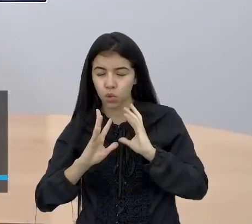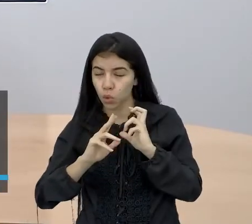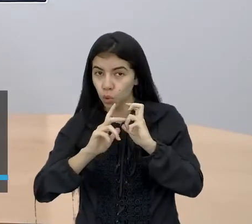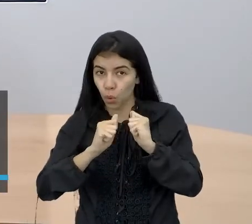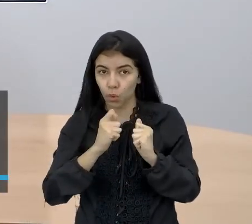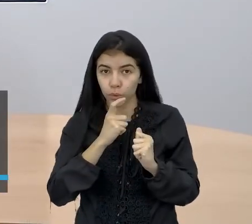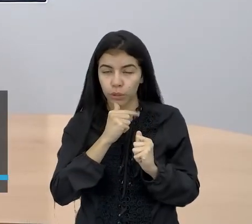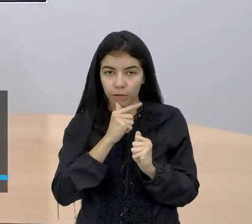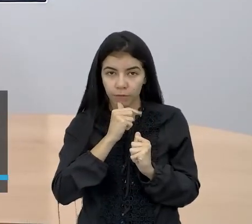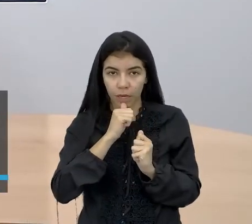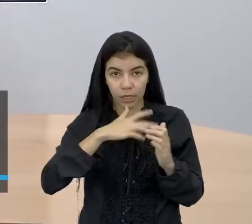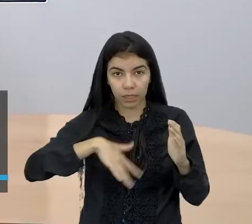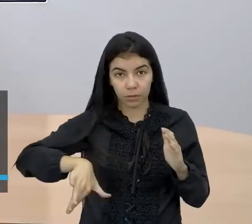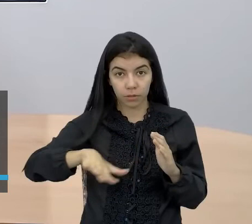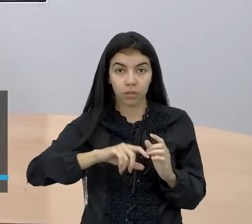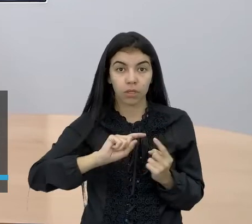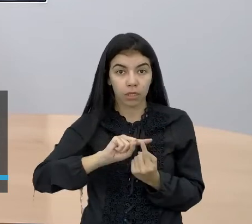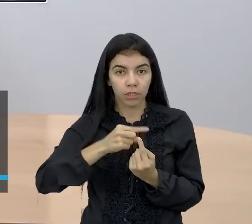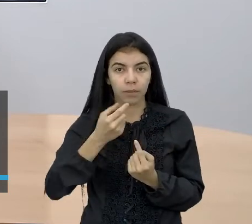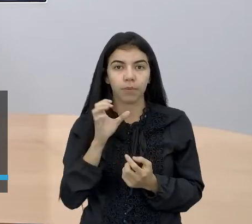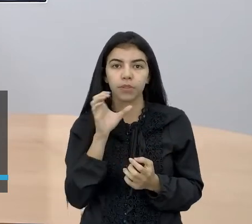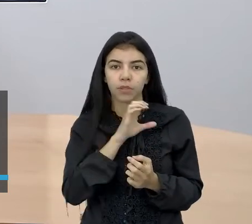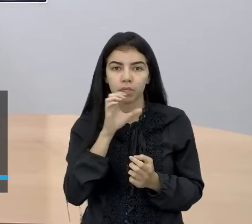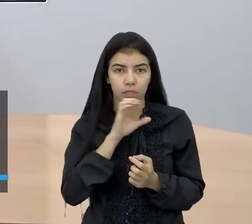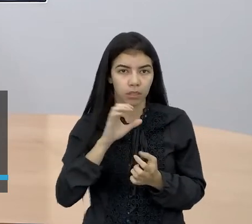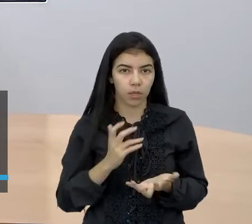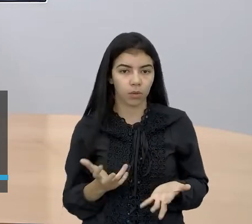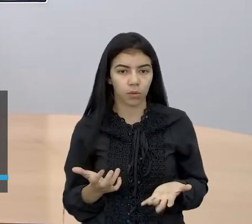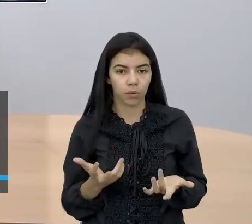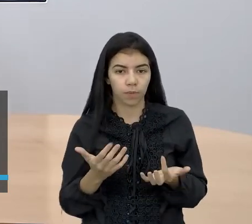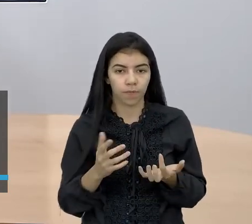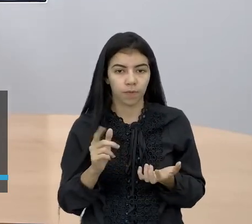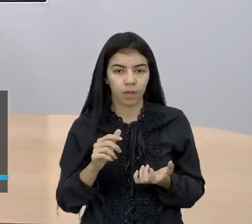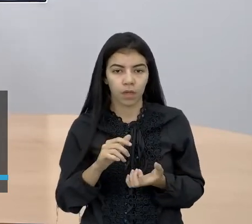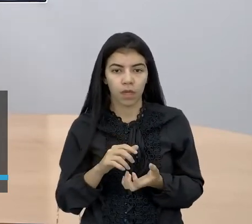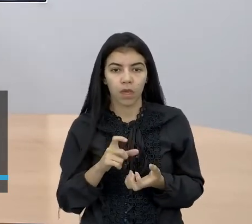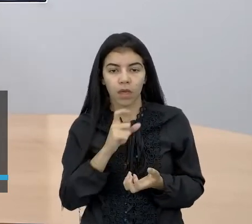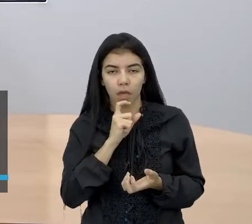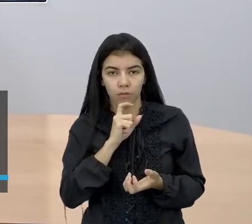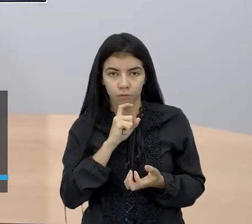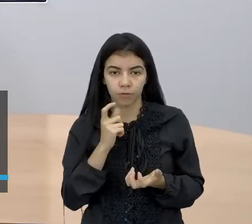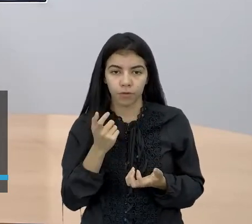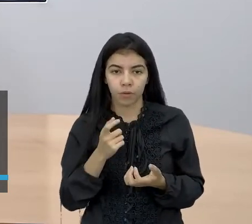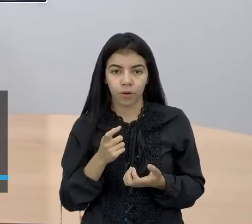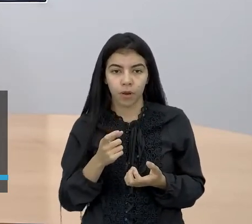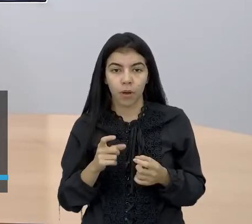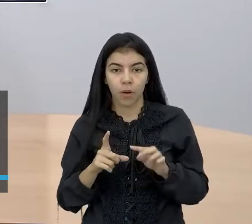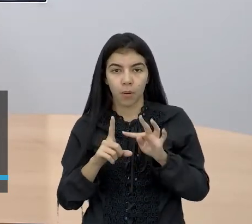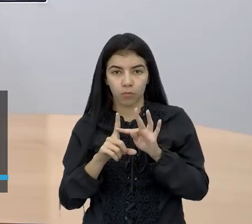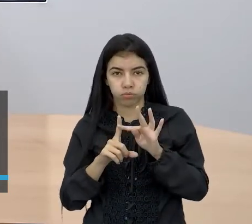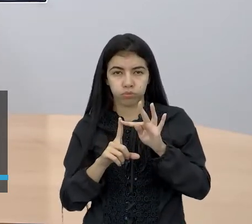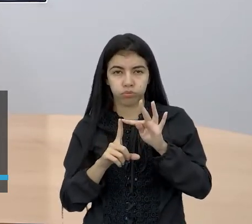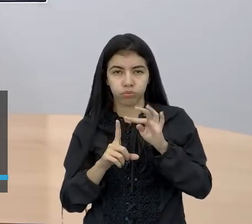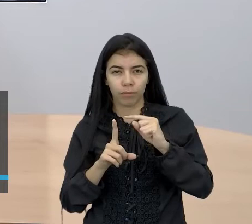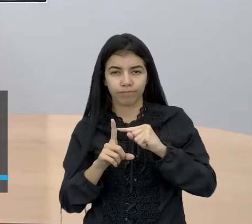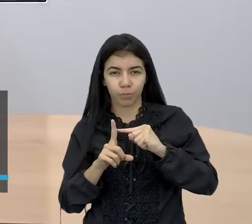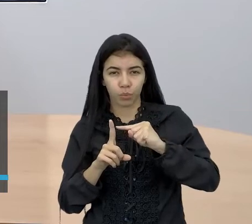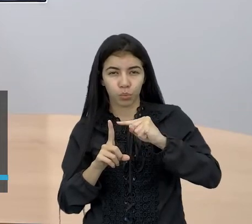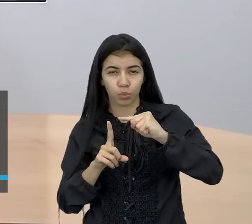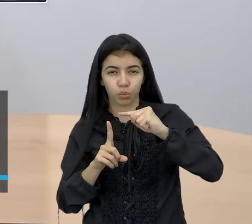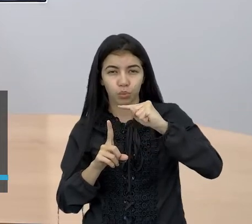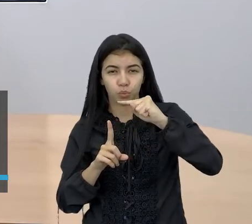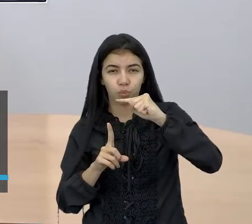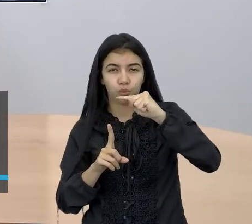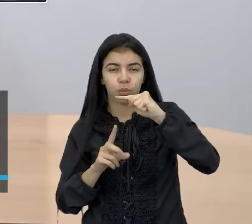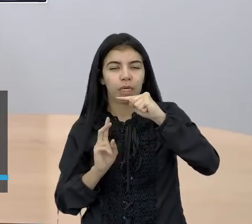líquidos, e aí você vai começar a aquecer. Lógico que é um aquecimento dentro do frio, né? Um aquecimento no frio, porque você vai subir na temperatura. Então, é um